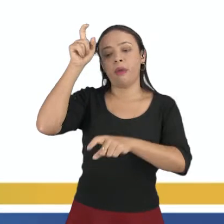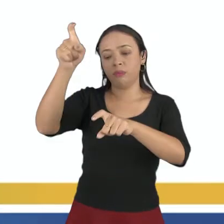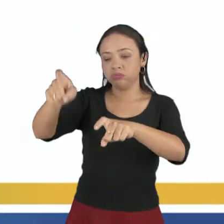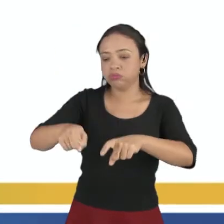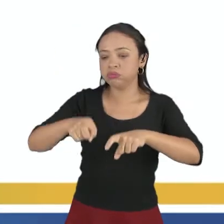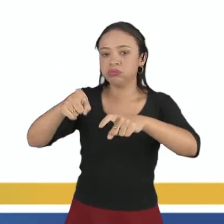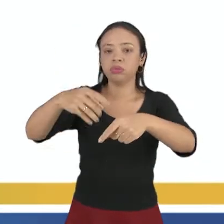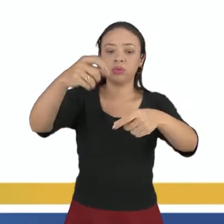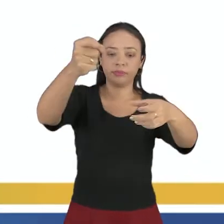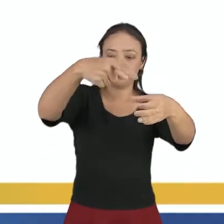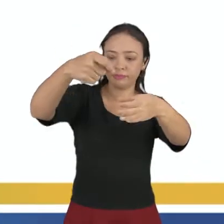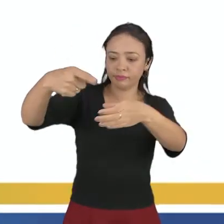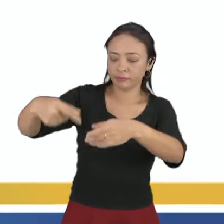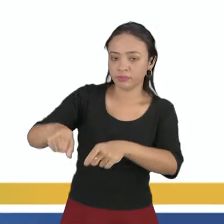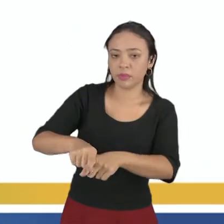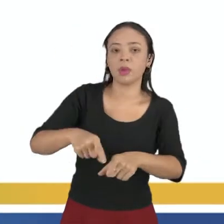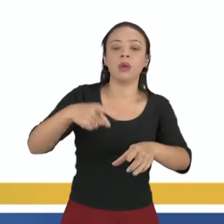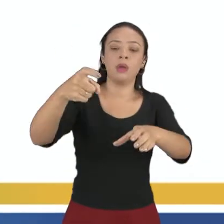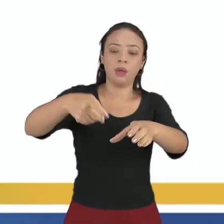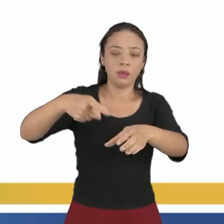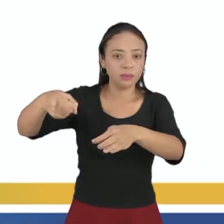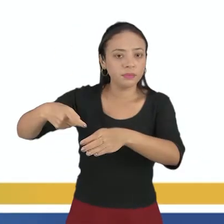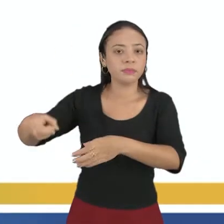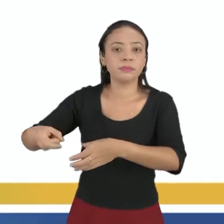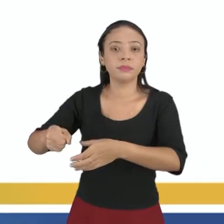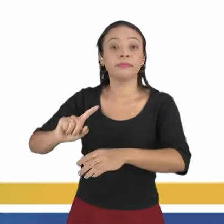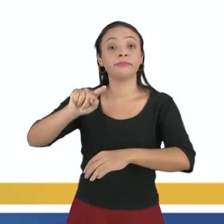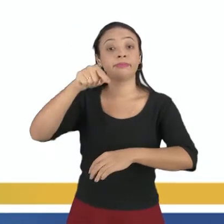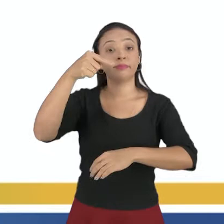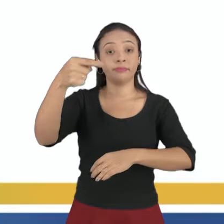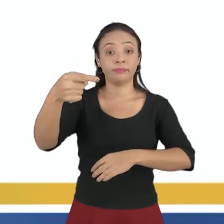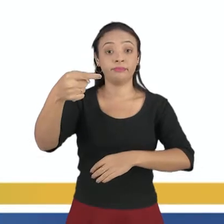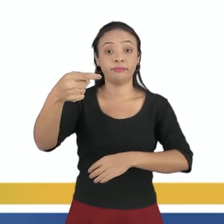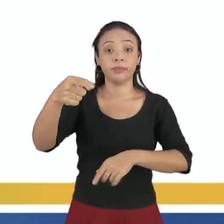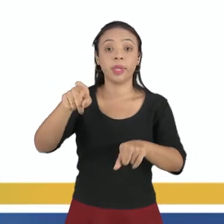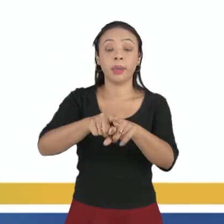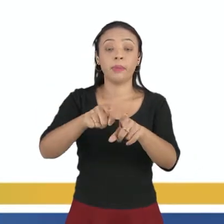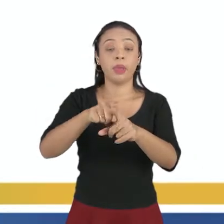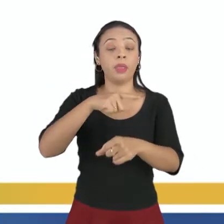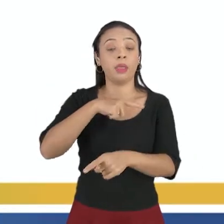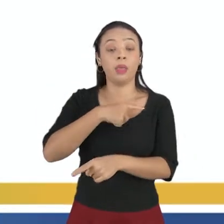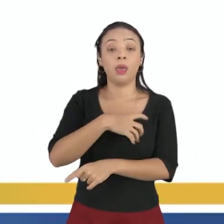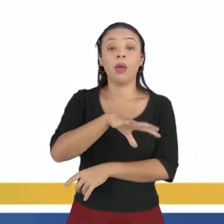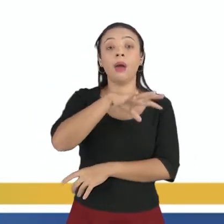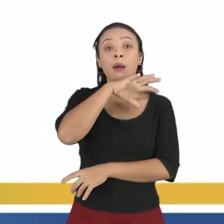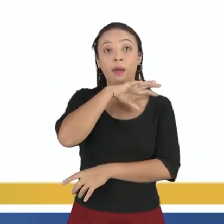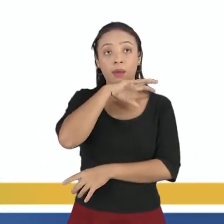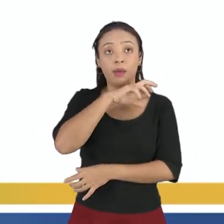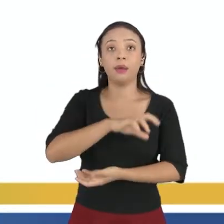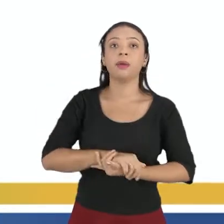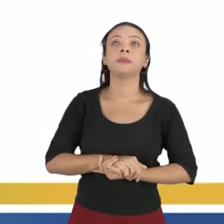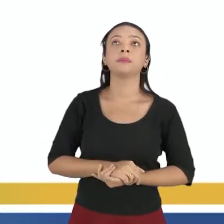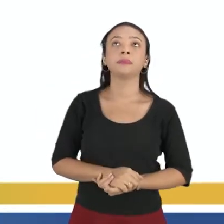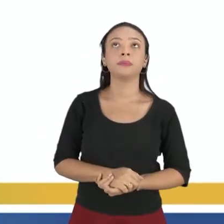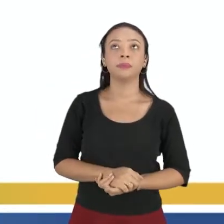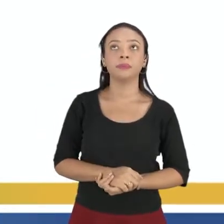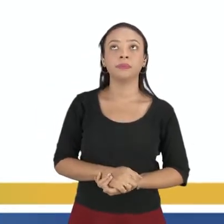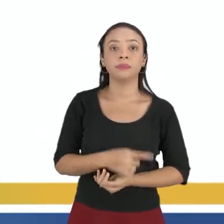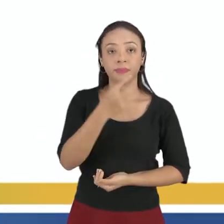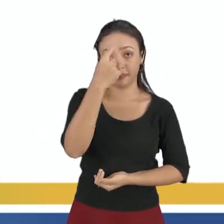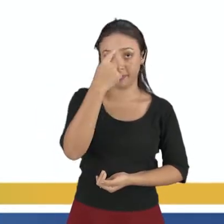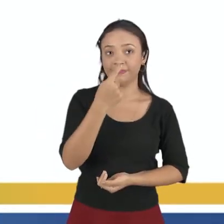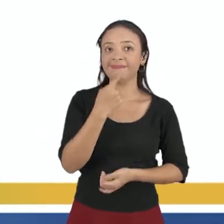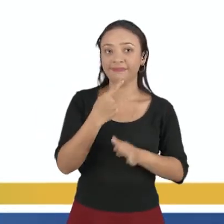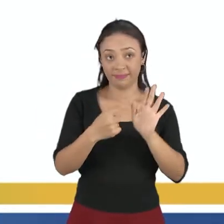solo, plantar, colher, e depois eles começaram a criação também de animais, ok? Esse